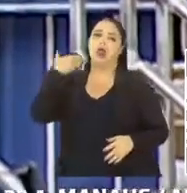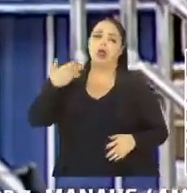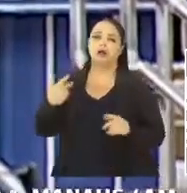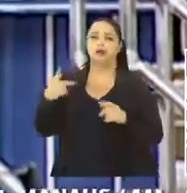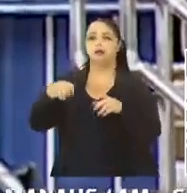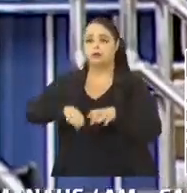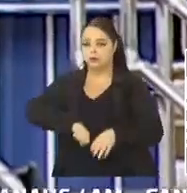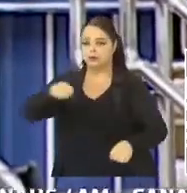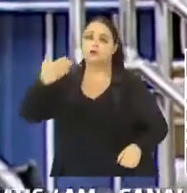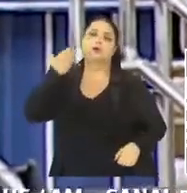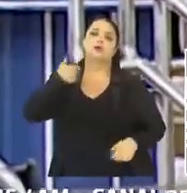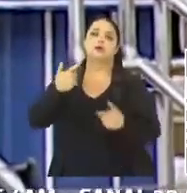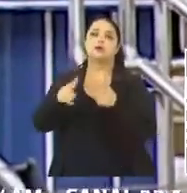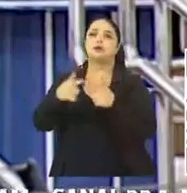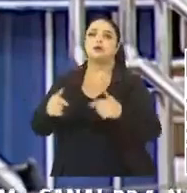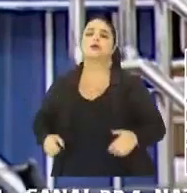daquele atentado.